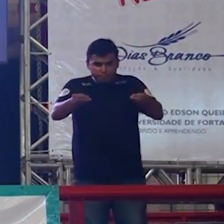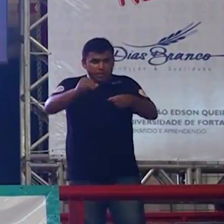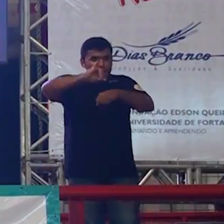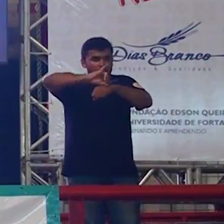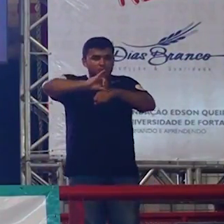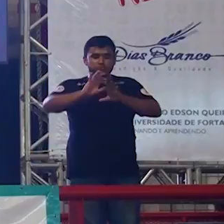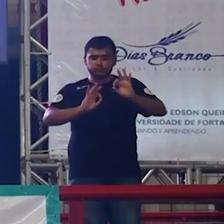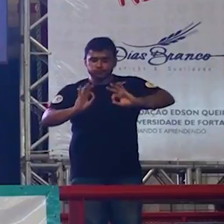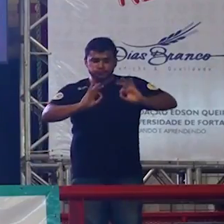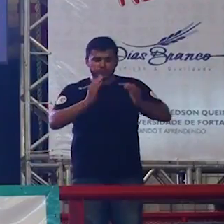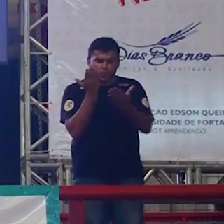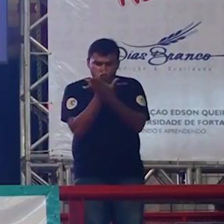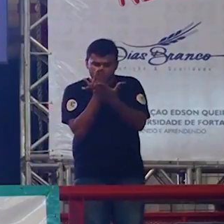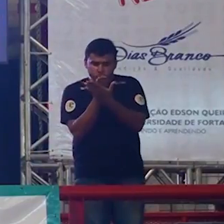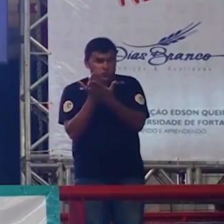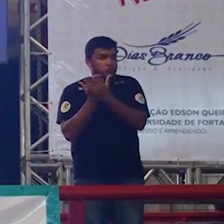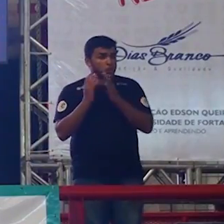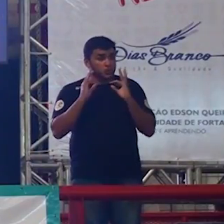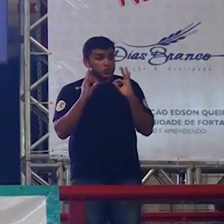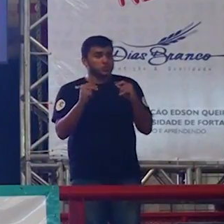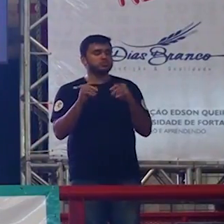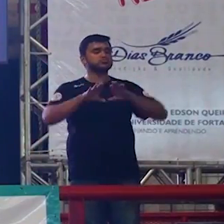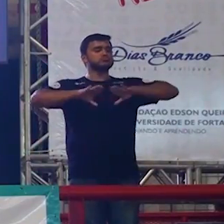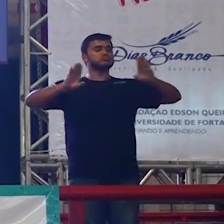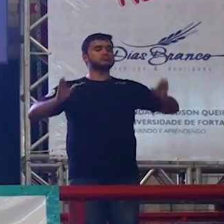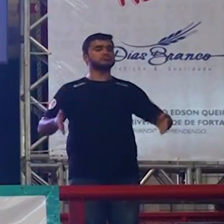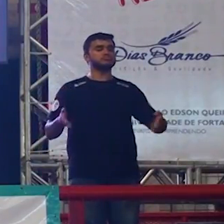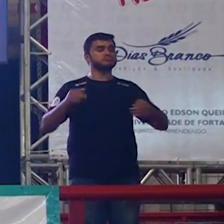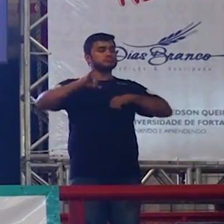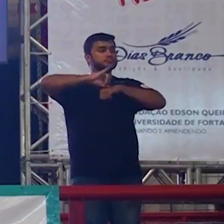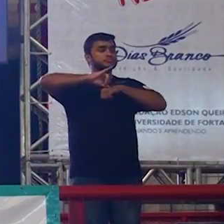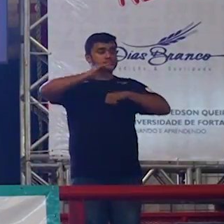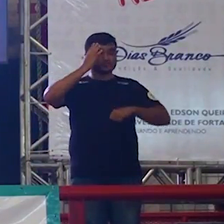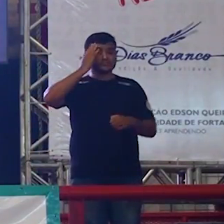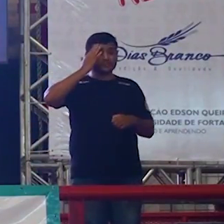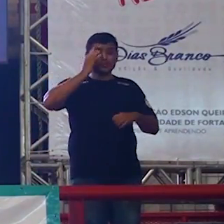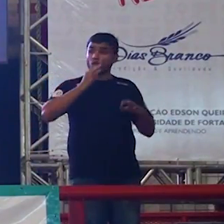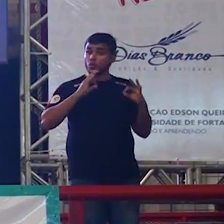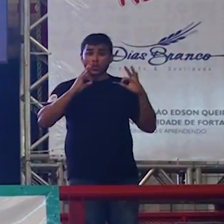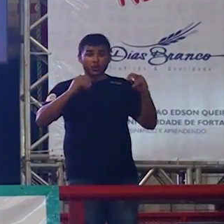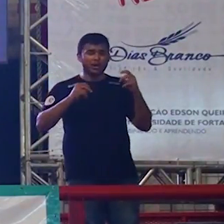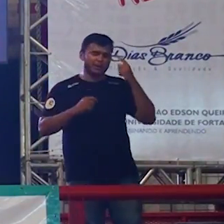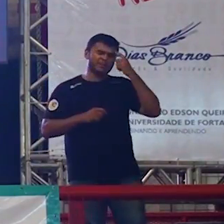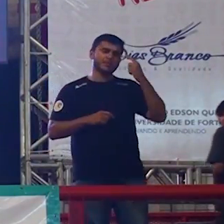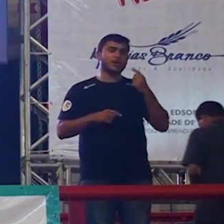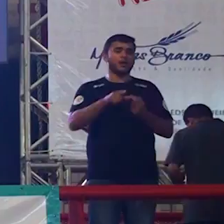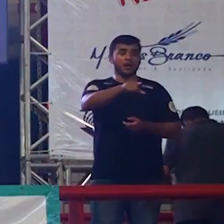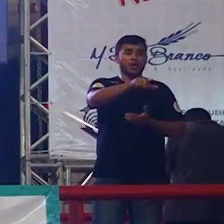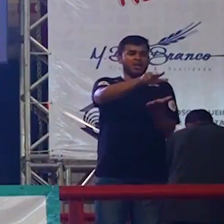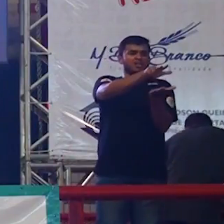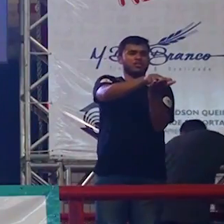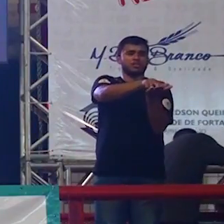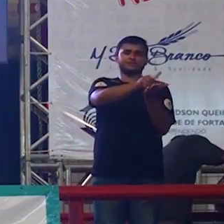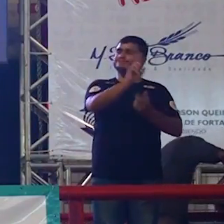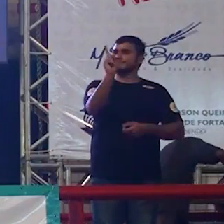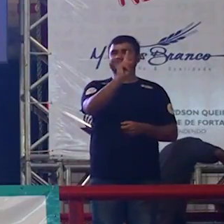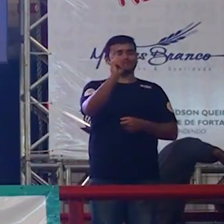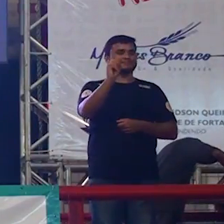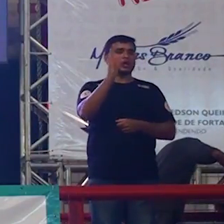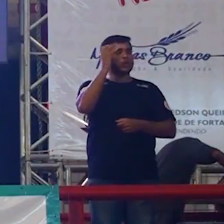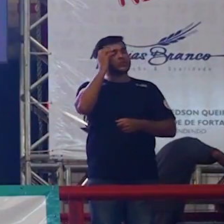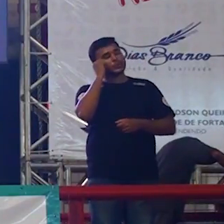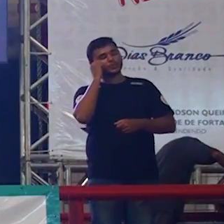ali. Tudo que eu vou estudar amanhã, eu já organizo hoje. Não estude deitado, né? Quando você